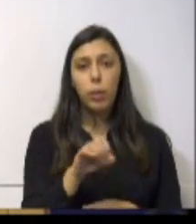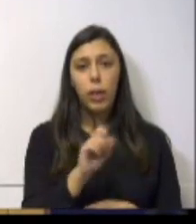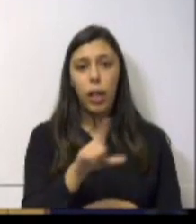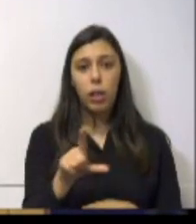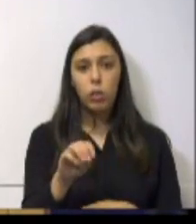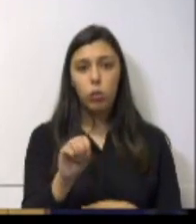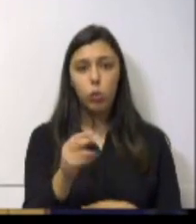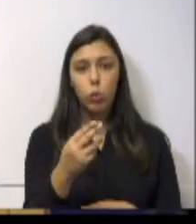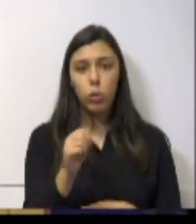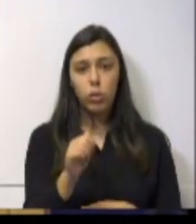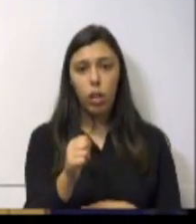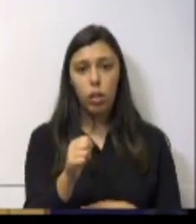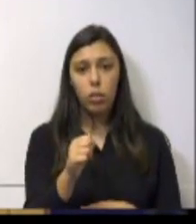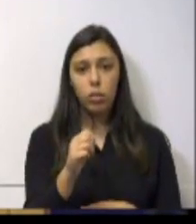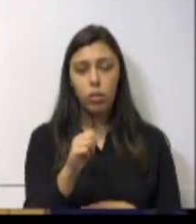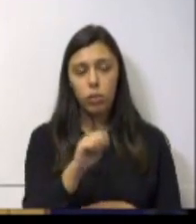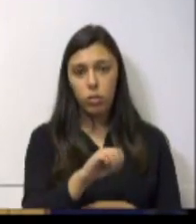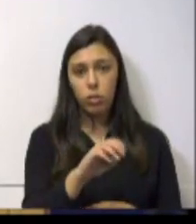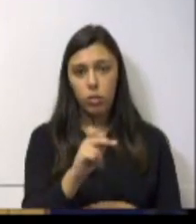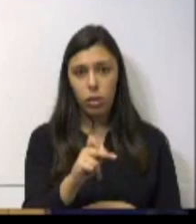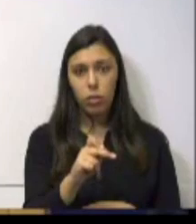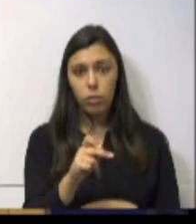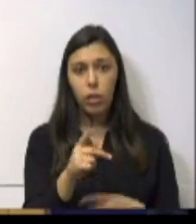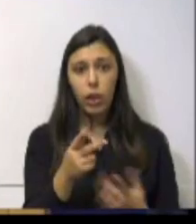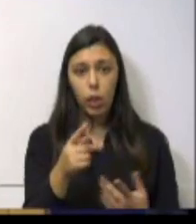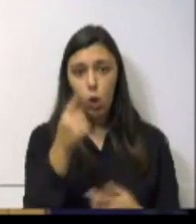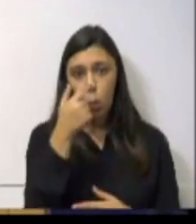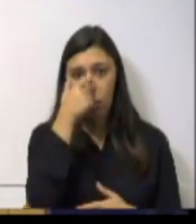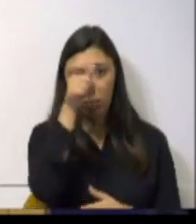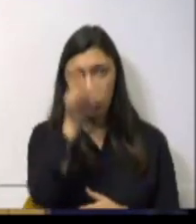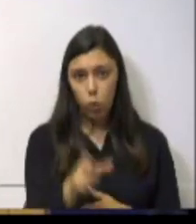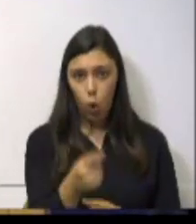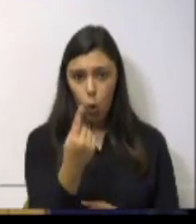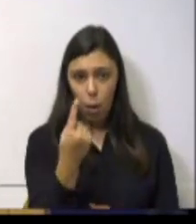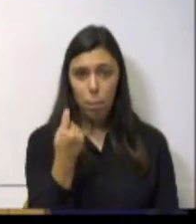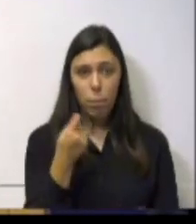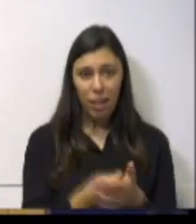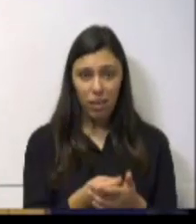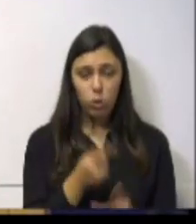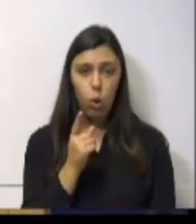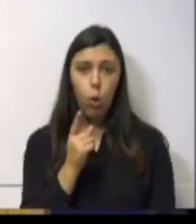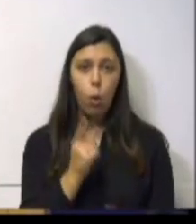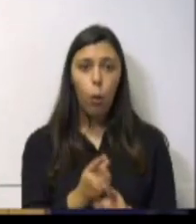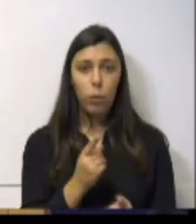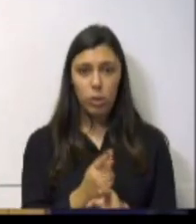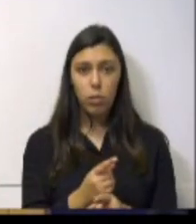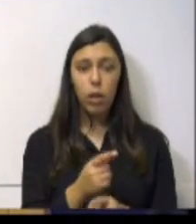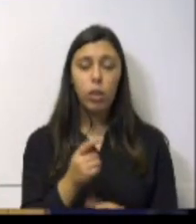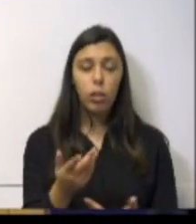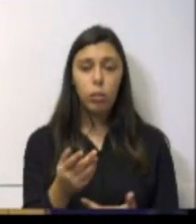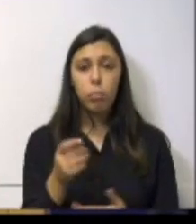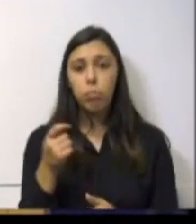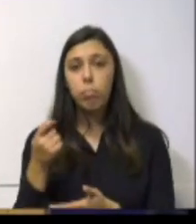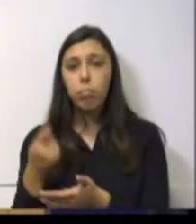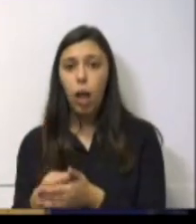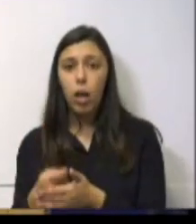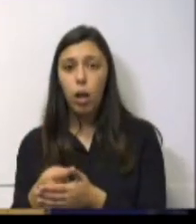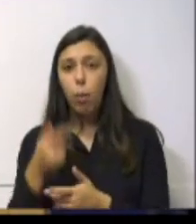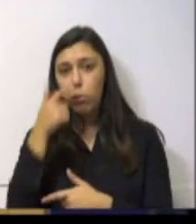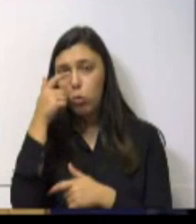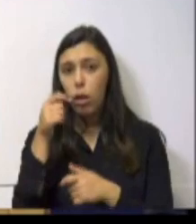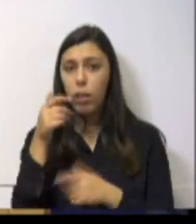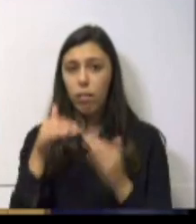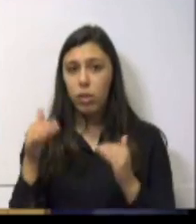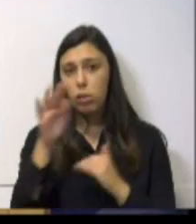que para que um contribuinte na Madeira pagasse o mesmo que paga um contribuinte nacional foi feito um